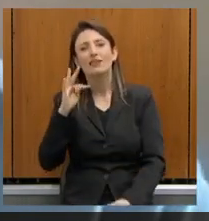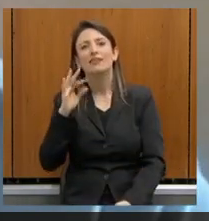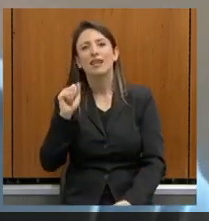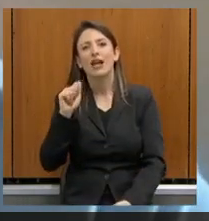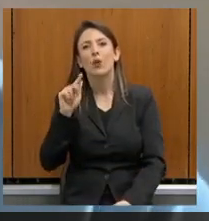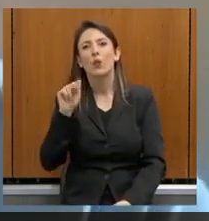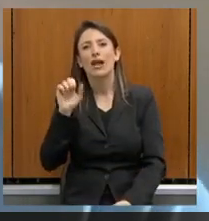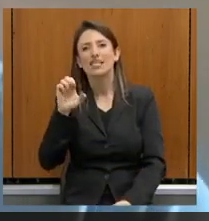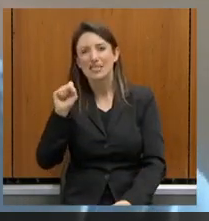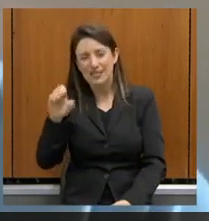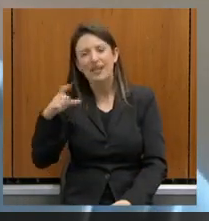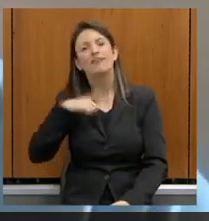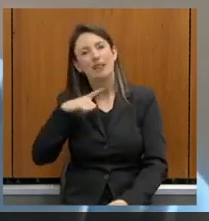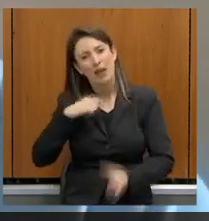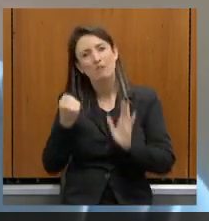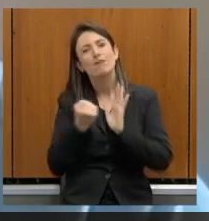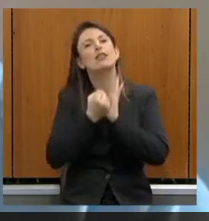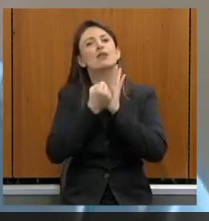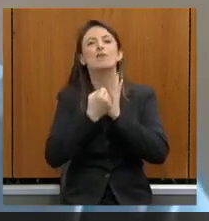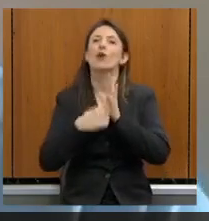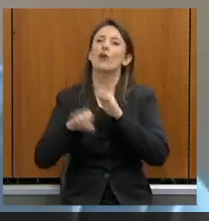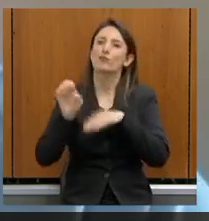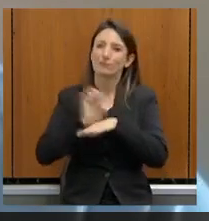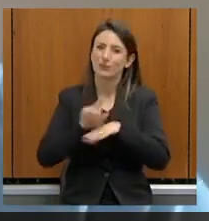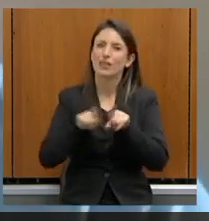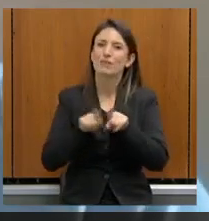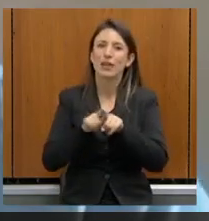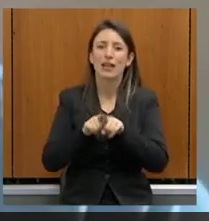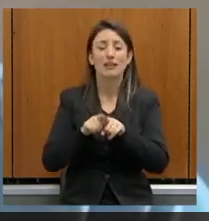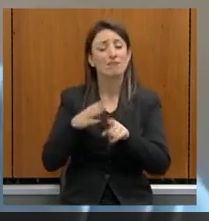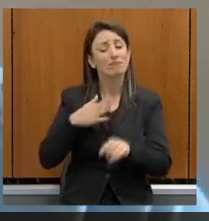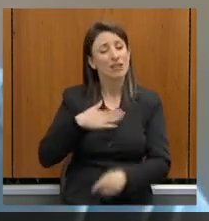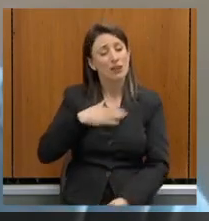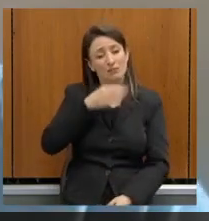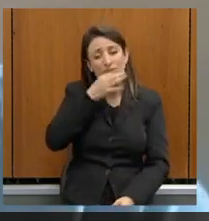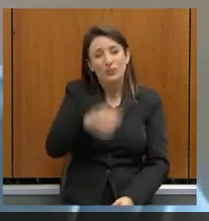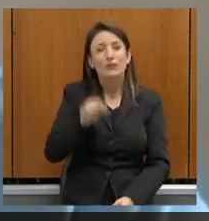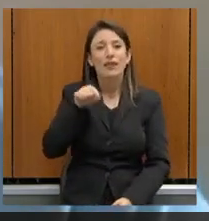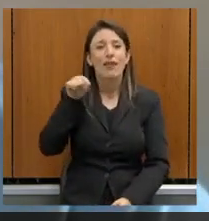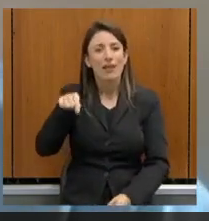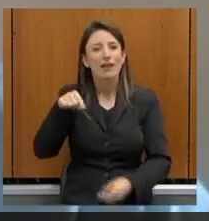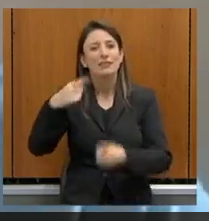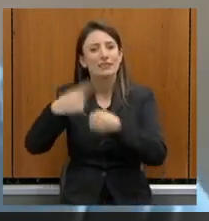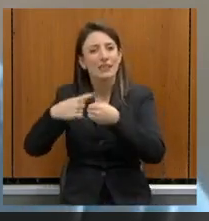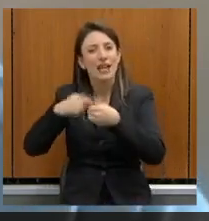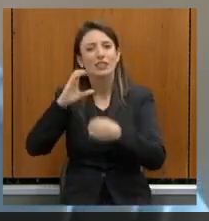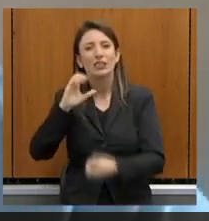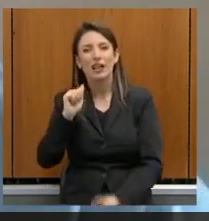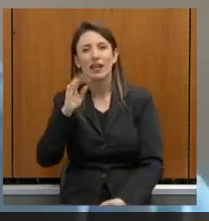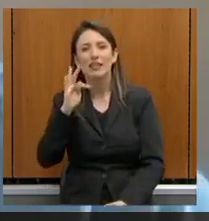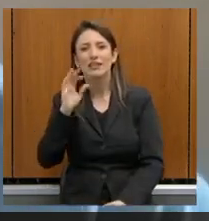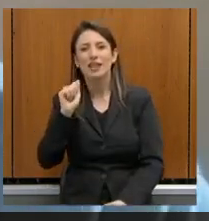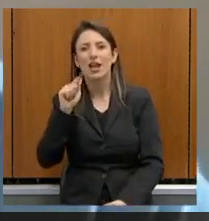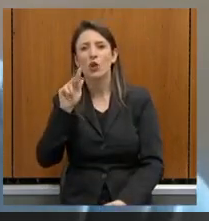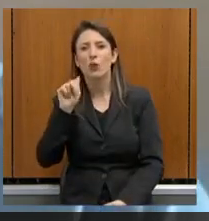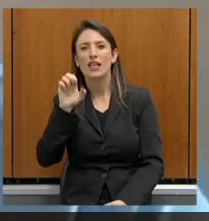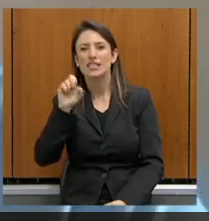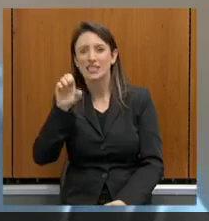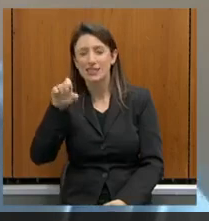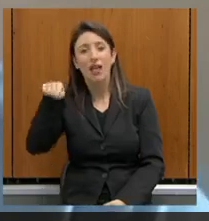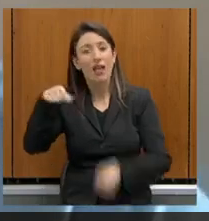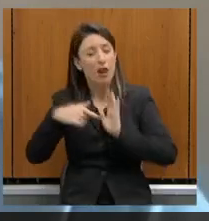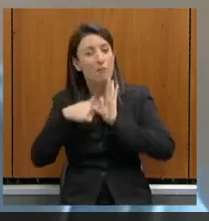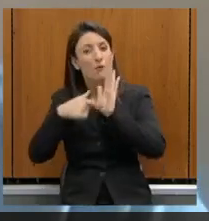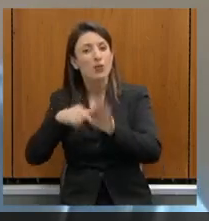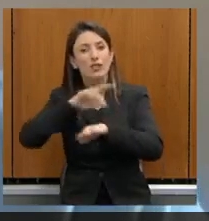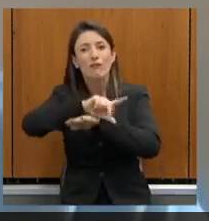Cataguases a cidade do interior que mais representa o modernismo, pelas obras do modernismo em si,